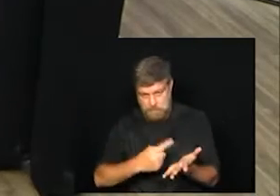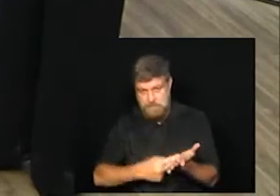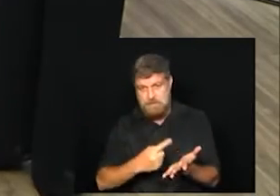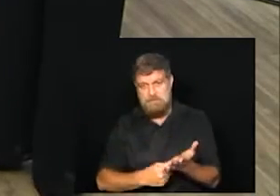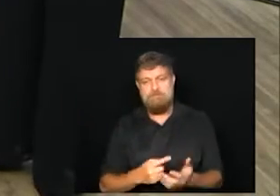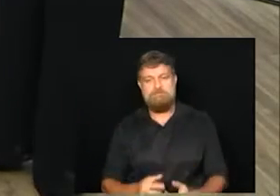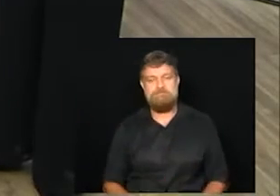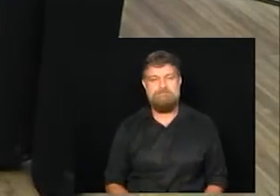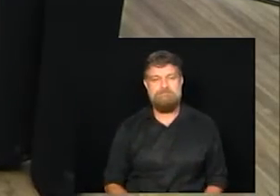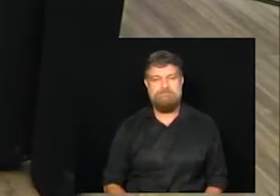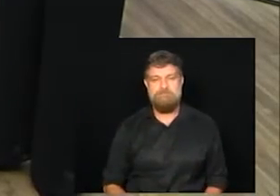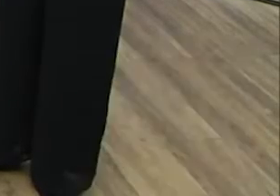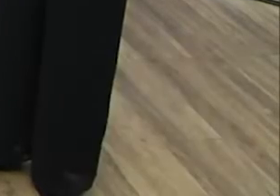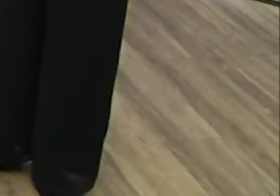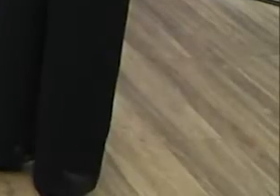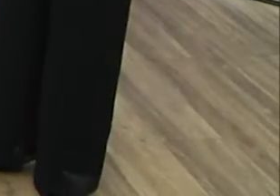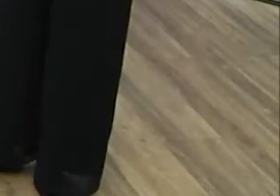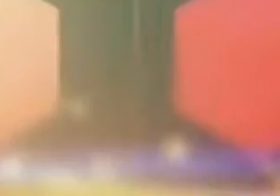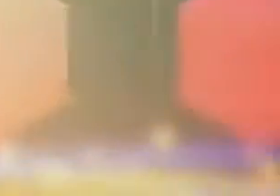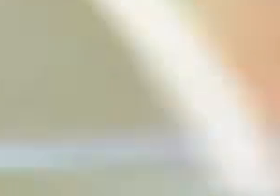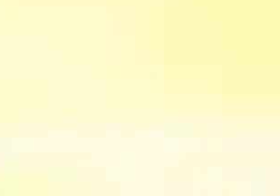então.